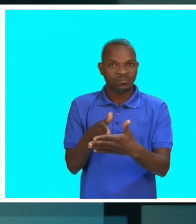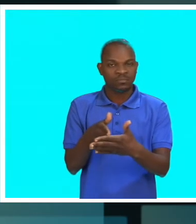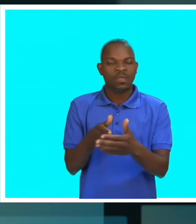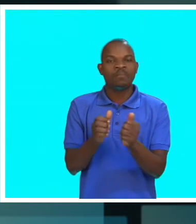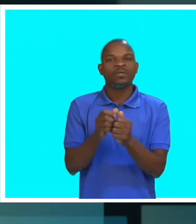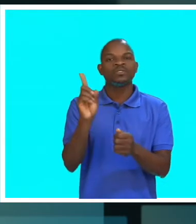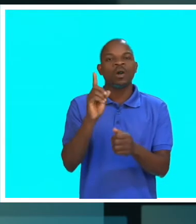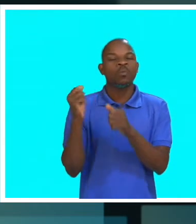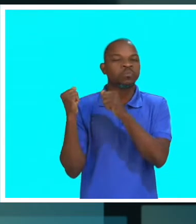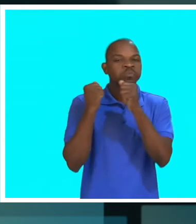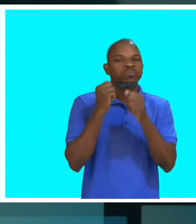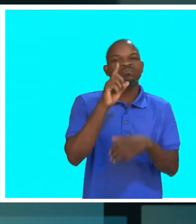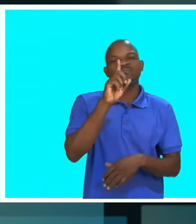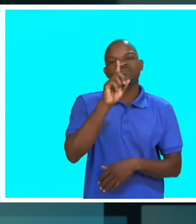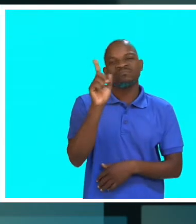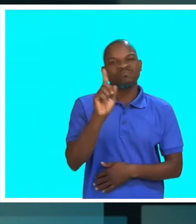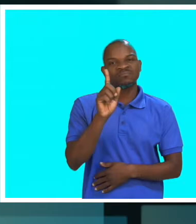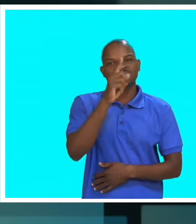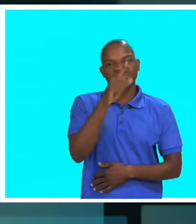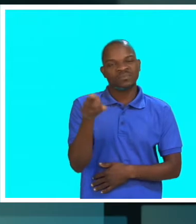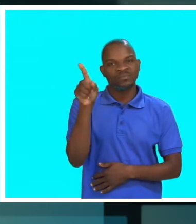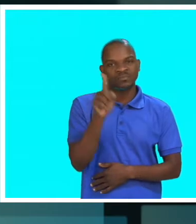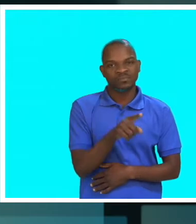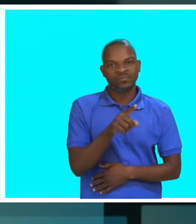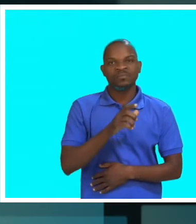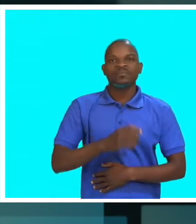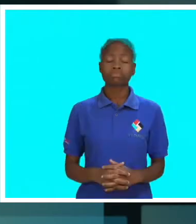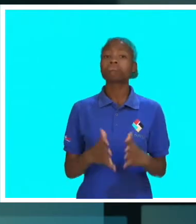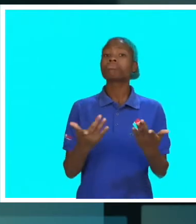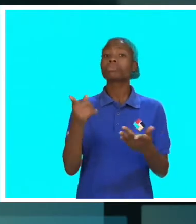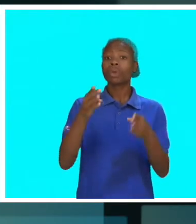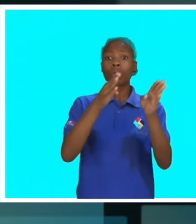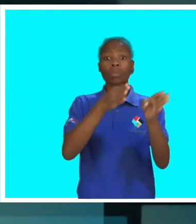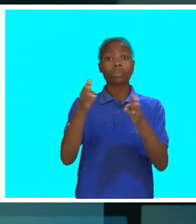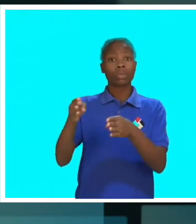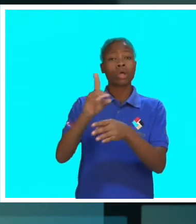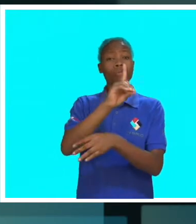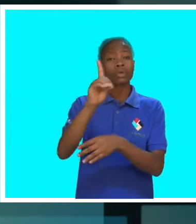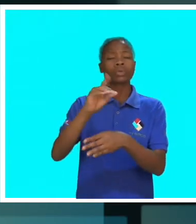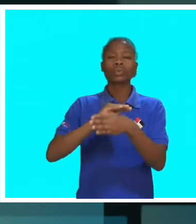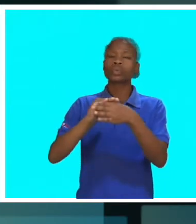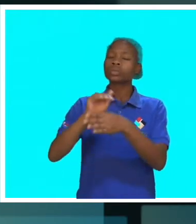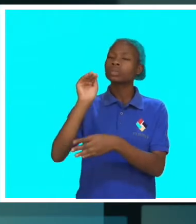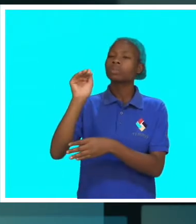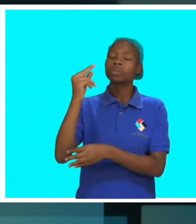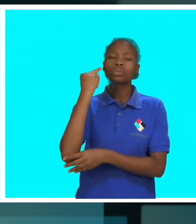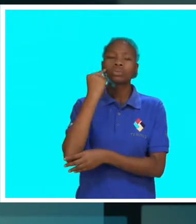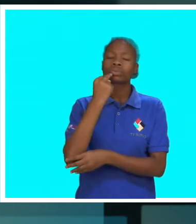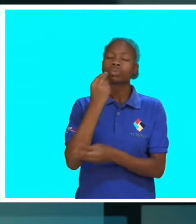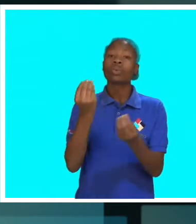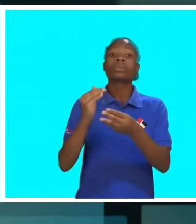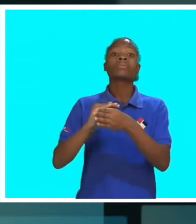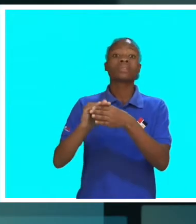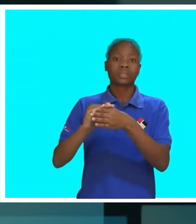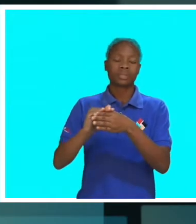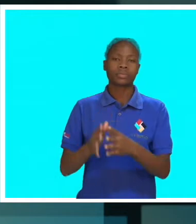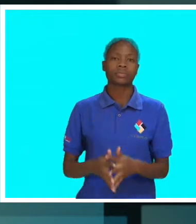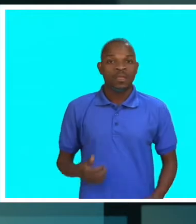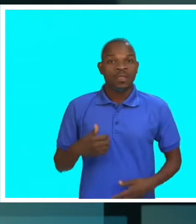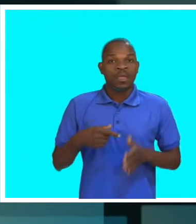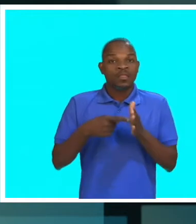assim, e não carrega essa deficiência. As pessoas com deficiência auditiva, as fontes